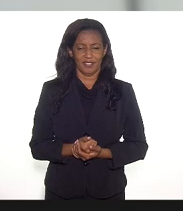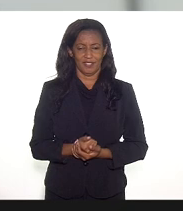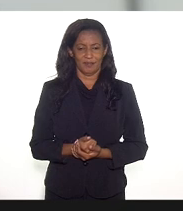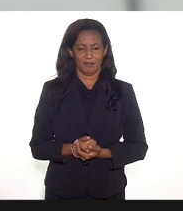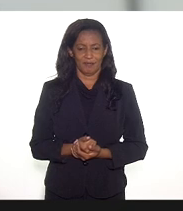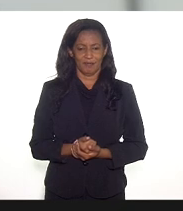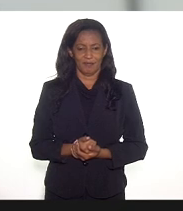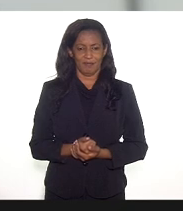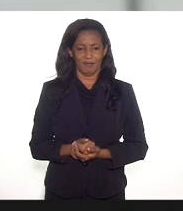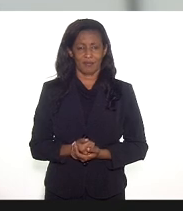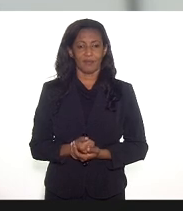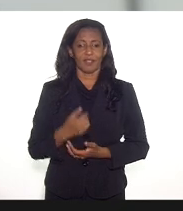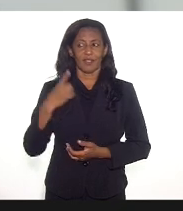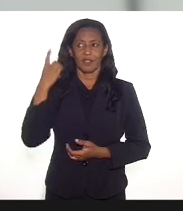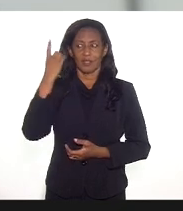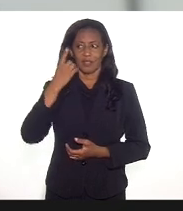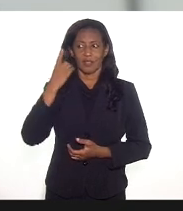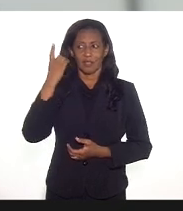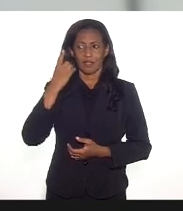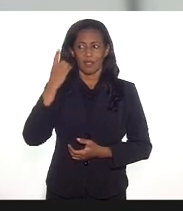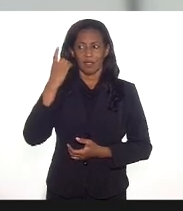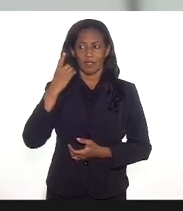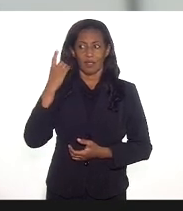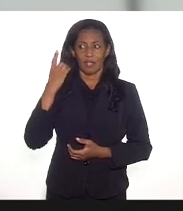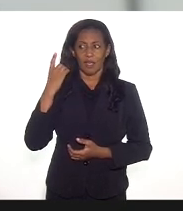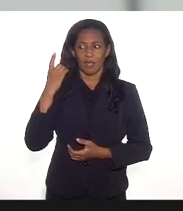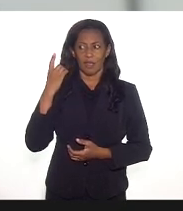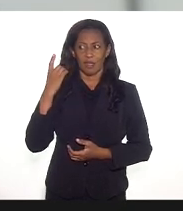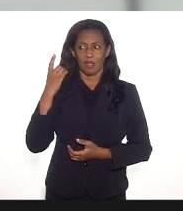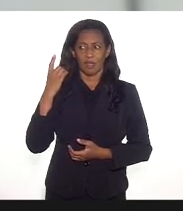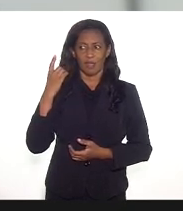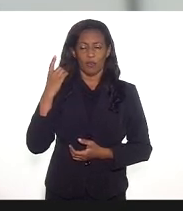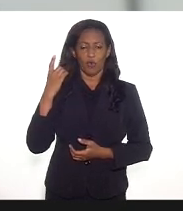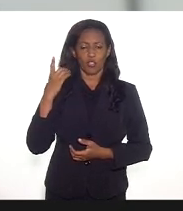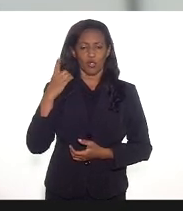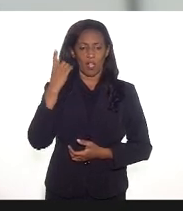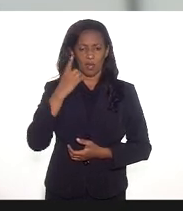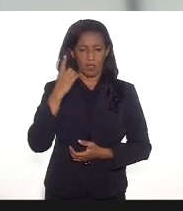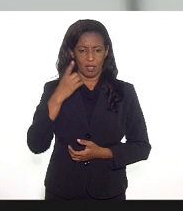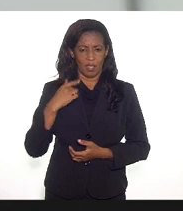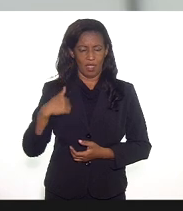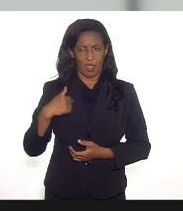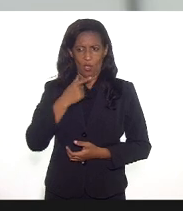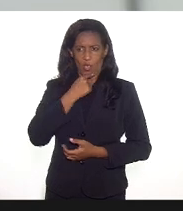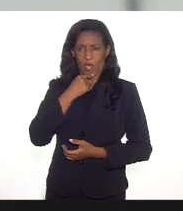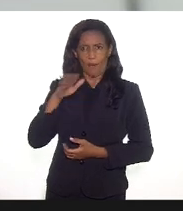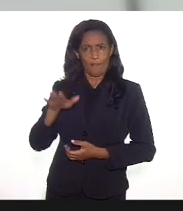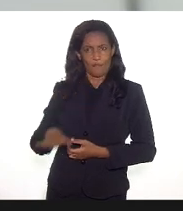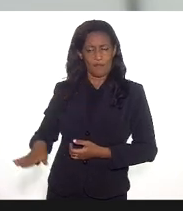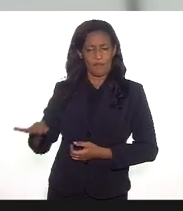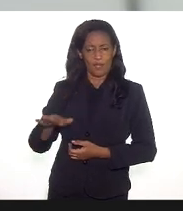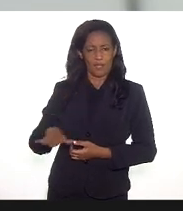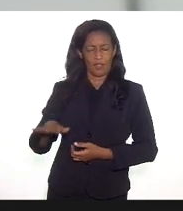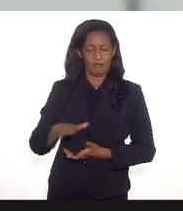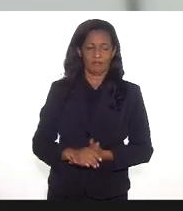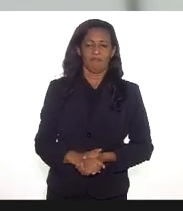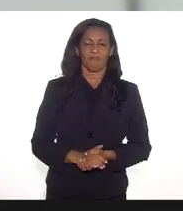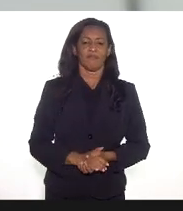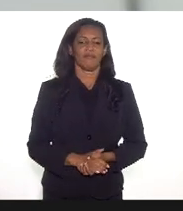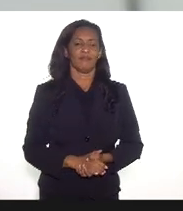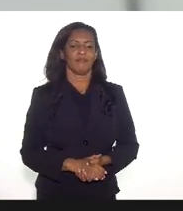Deputado, o nosso secretário de Fazenda, Nelson Rocha, ainda era menino,